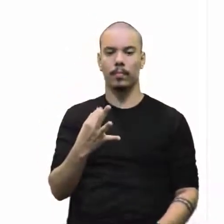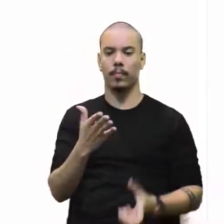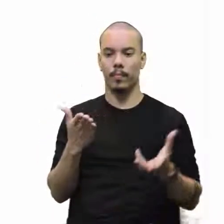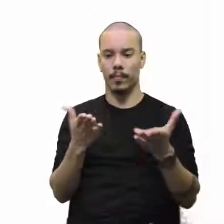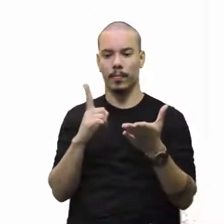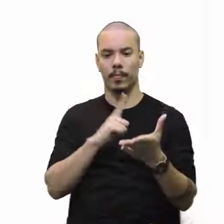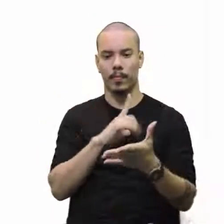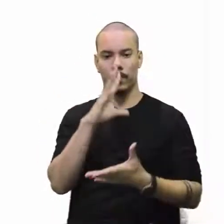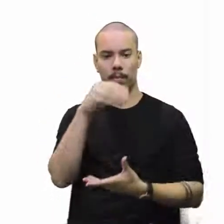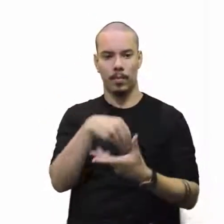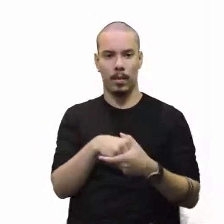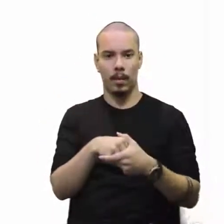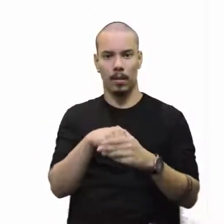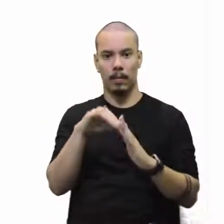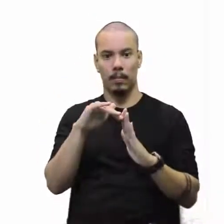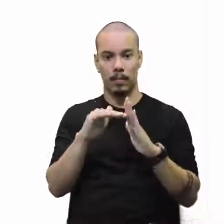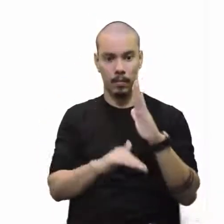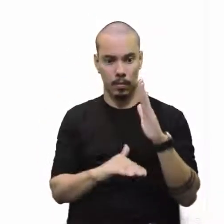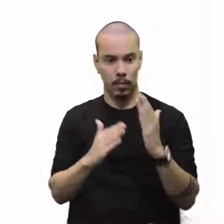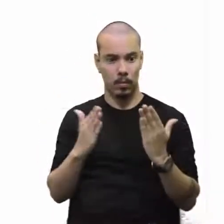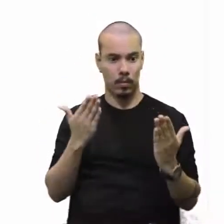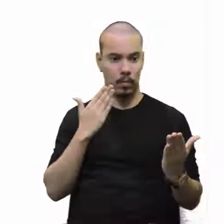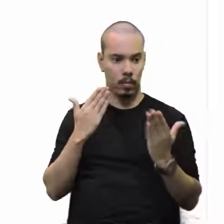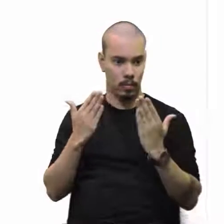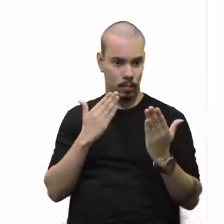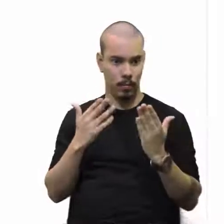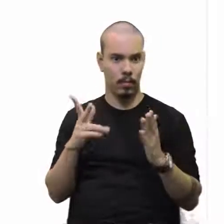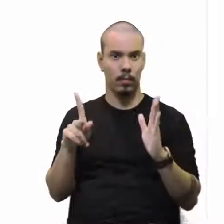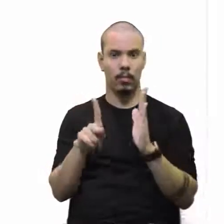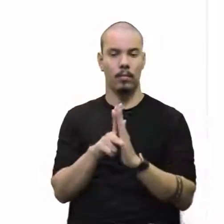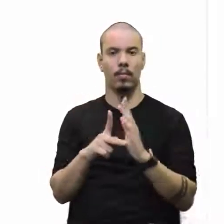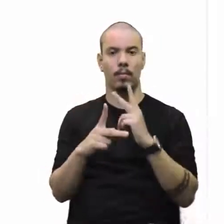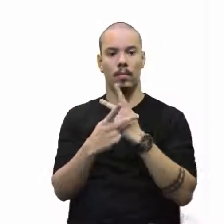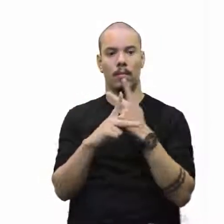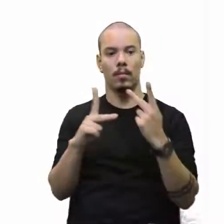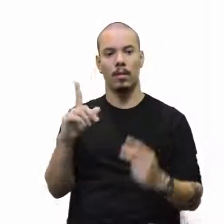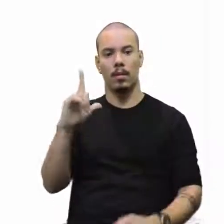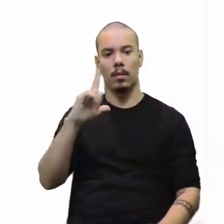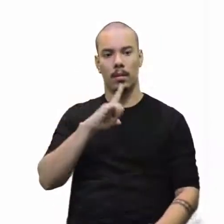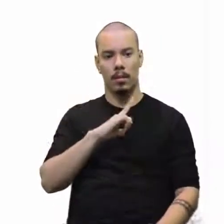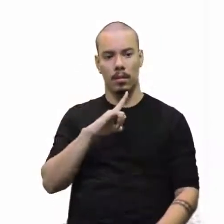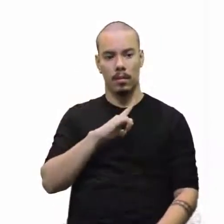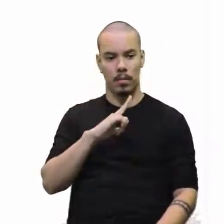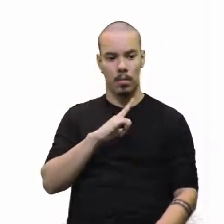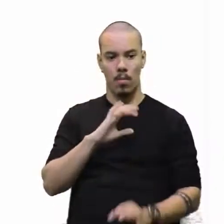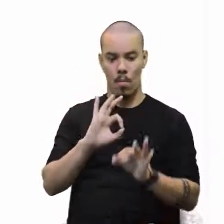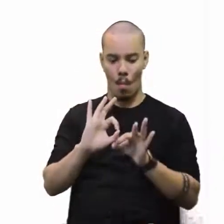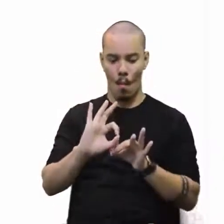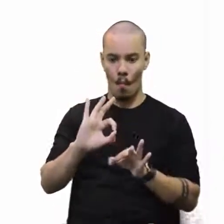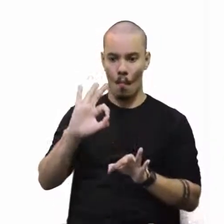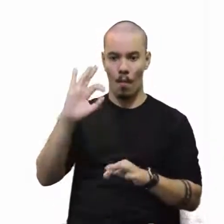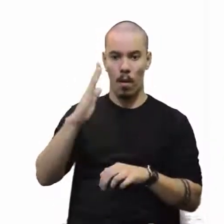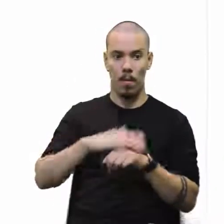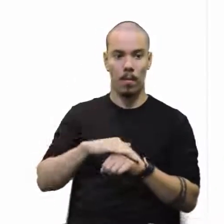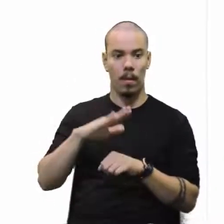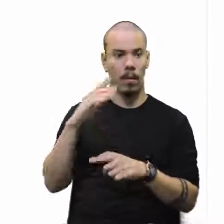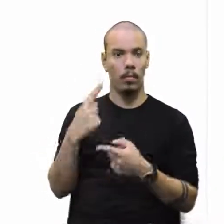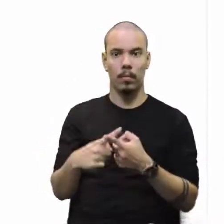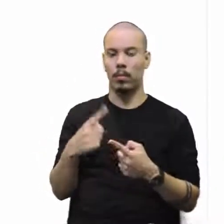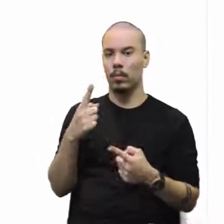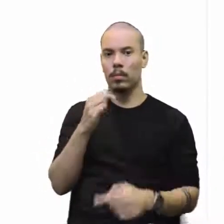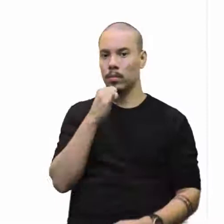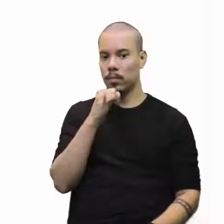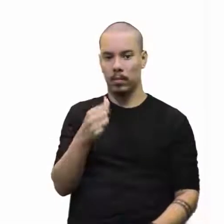um reservatório bem menor, né? Comparado ao que seria se você tivesse que ter uma canalização maior, por não ter tanta